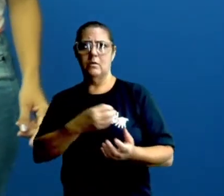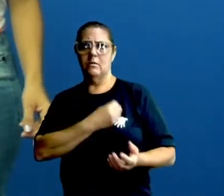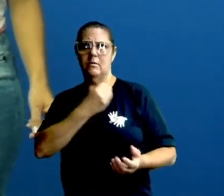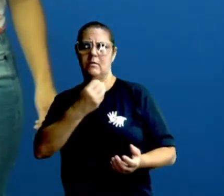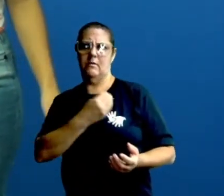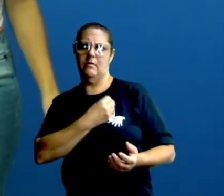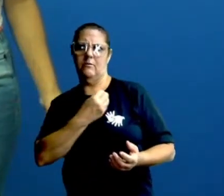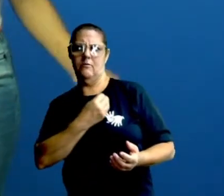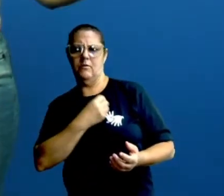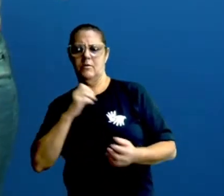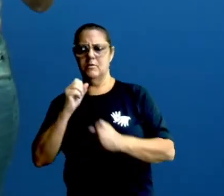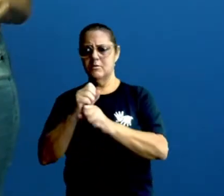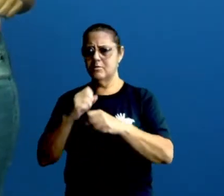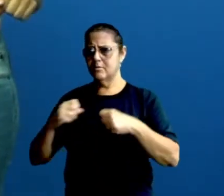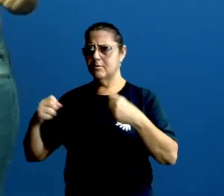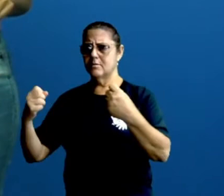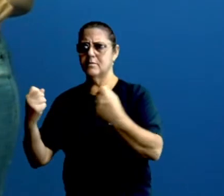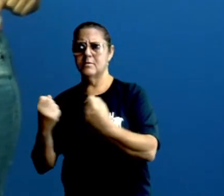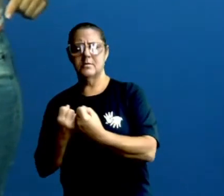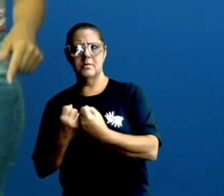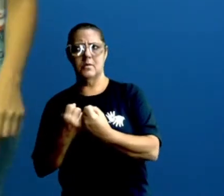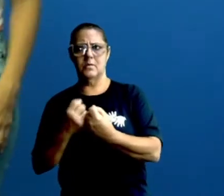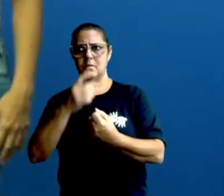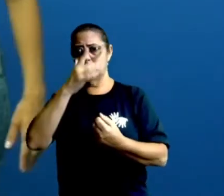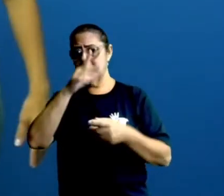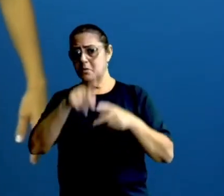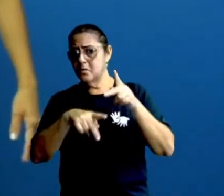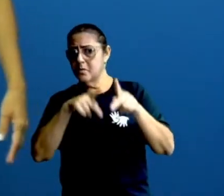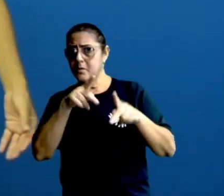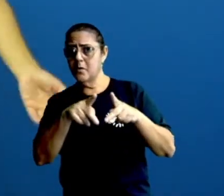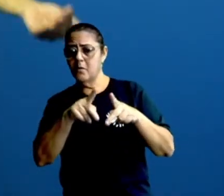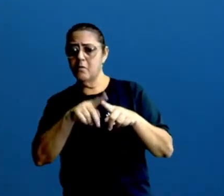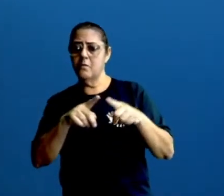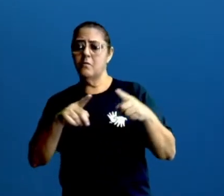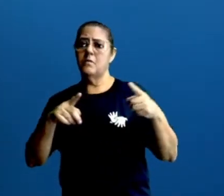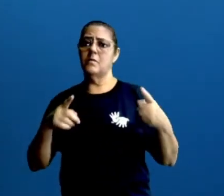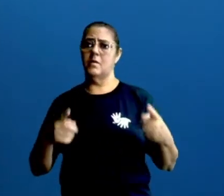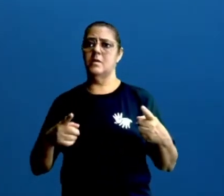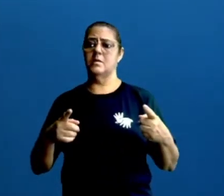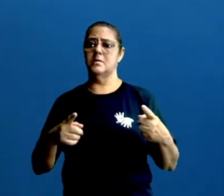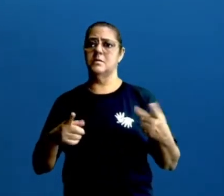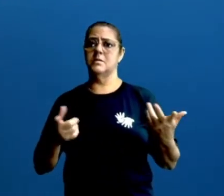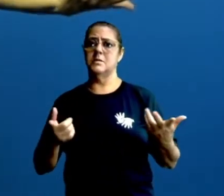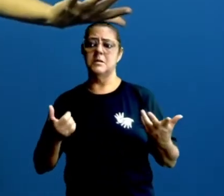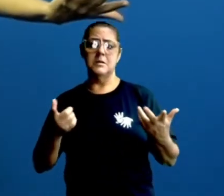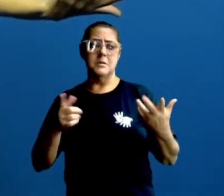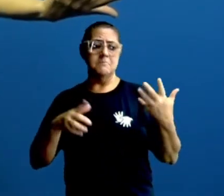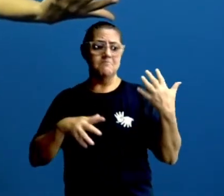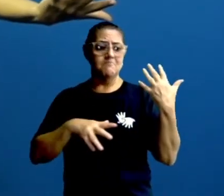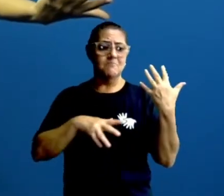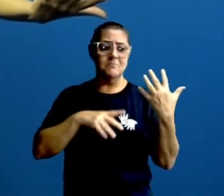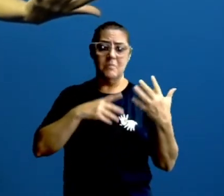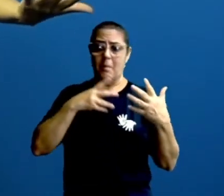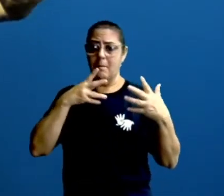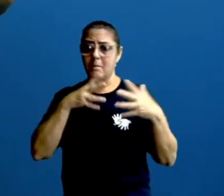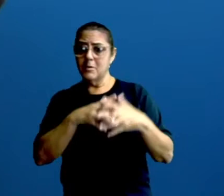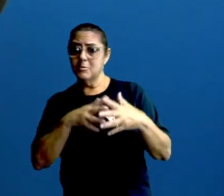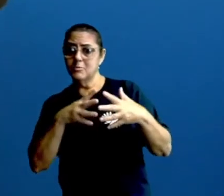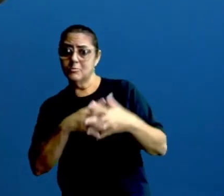vida social desse povo, mas também sofre influências